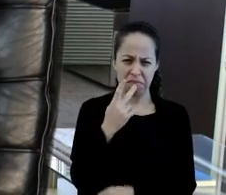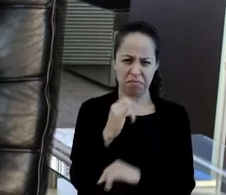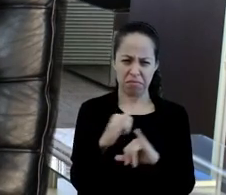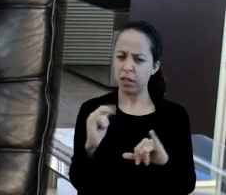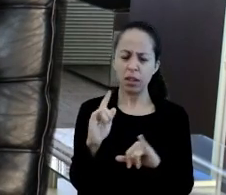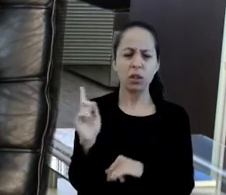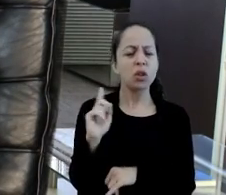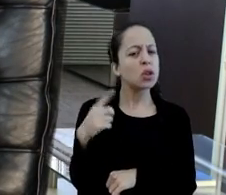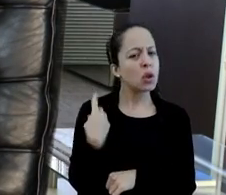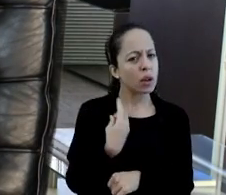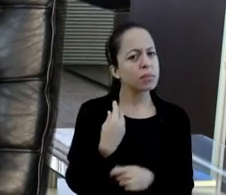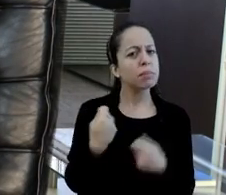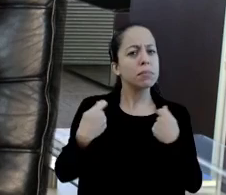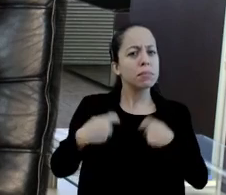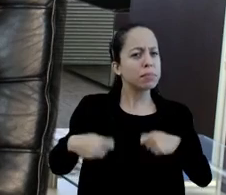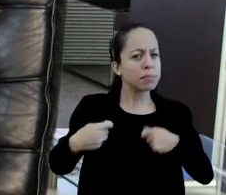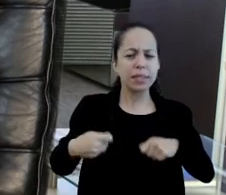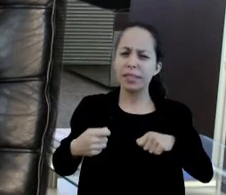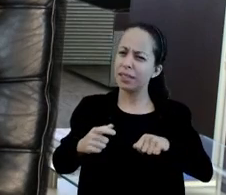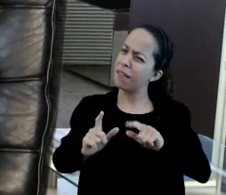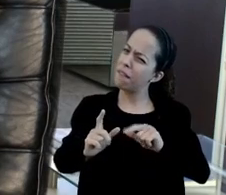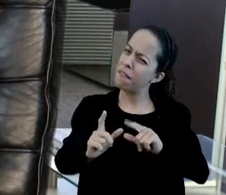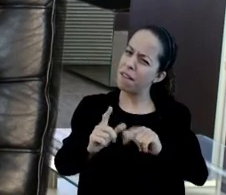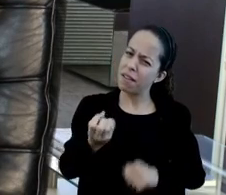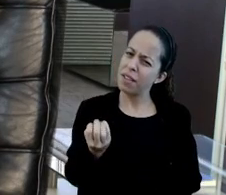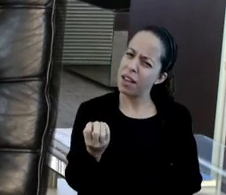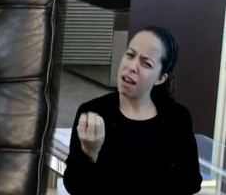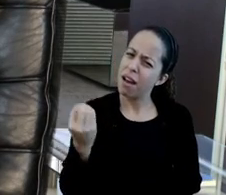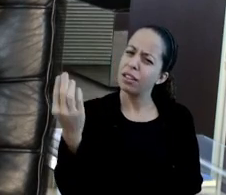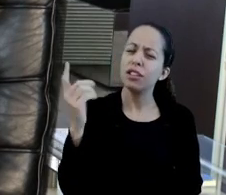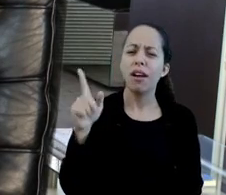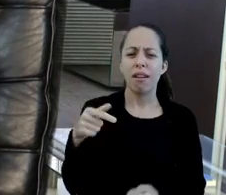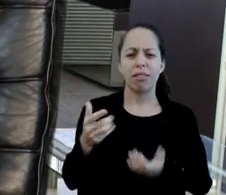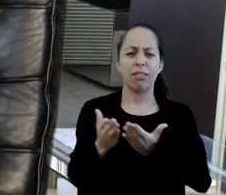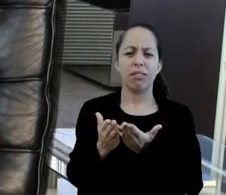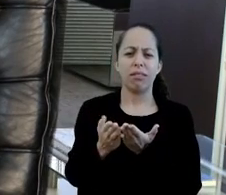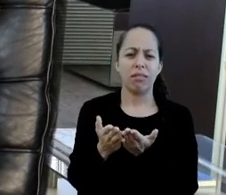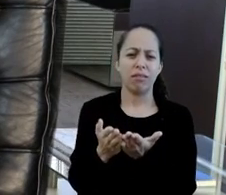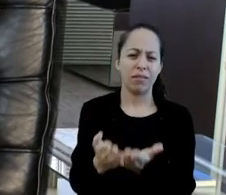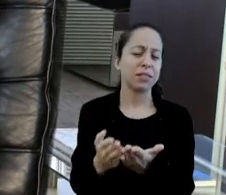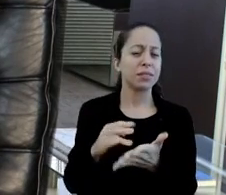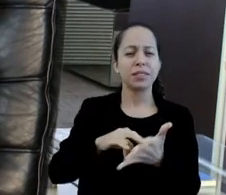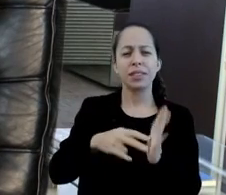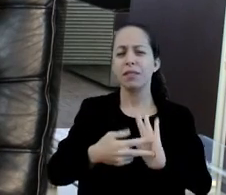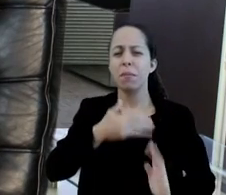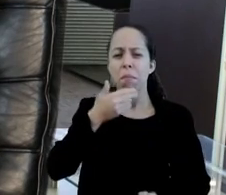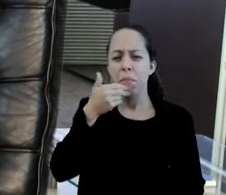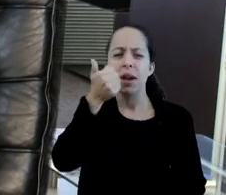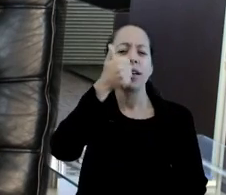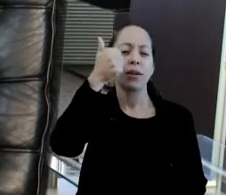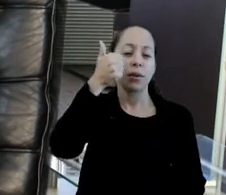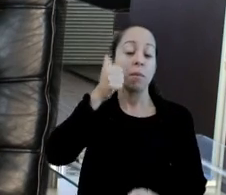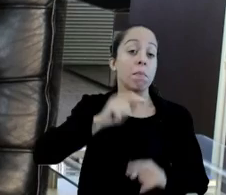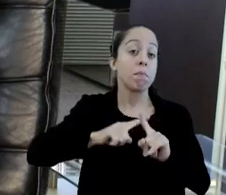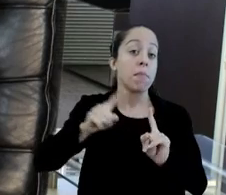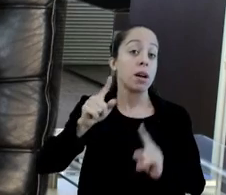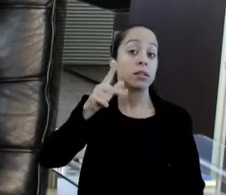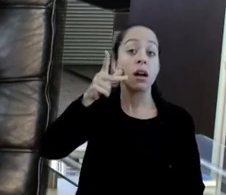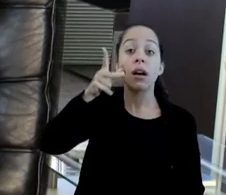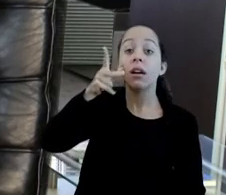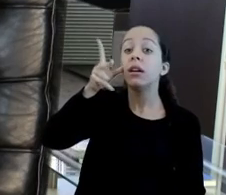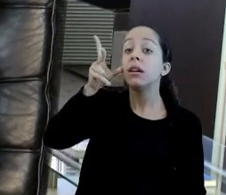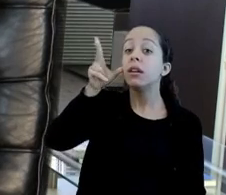uma viagem de navio. É muito bom. É a melhor coisa do mundo. Só que antes de ontem me contaram que